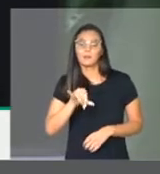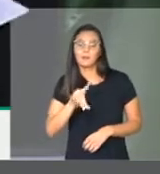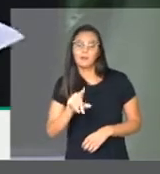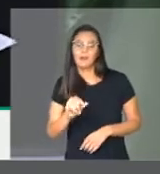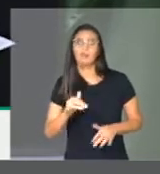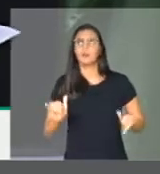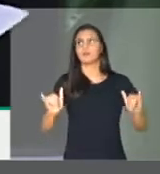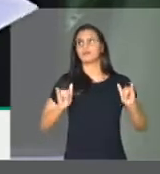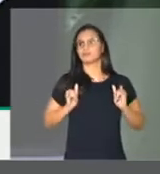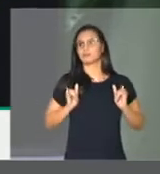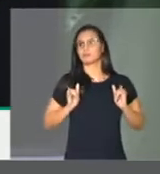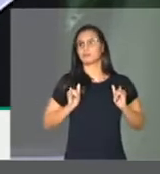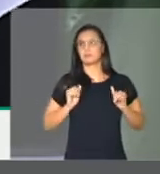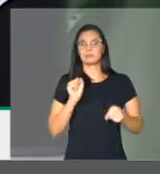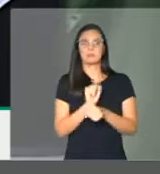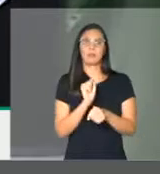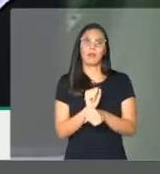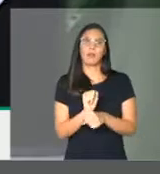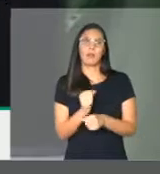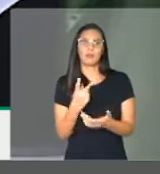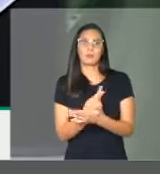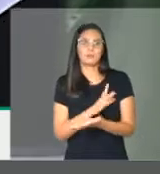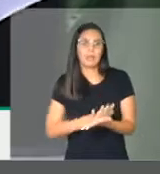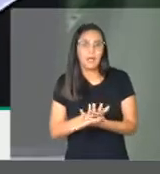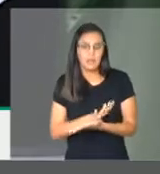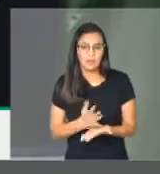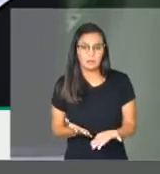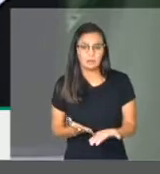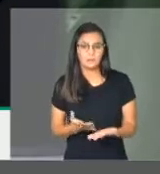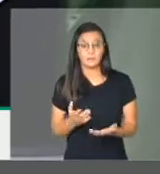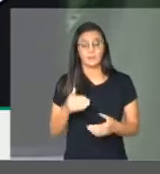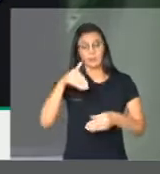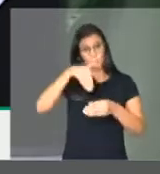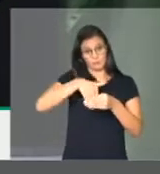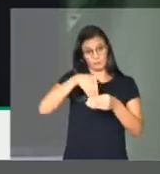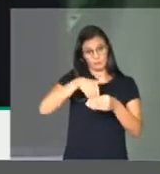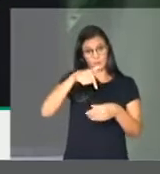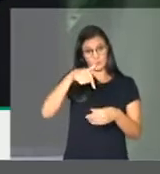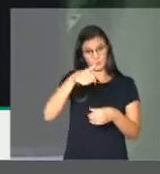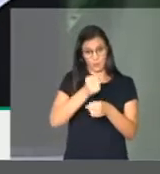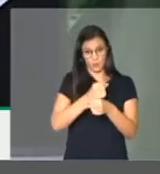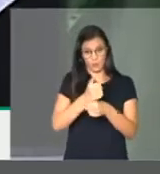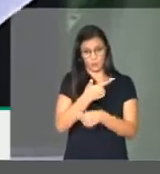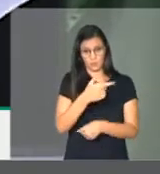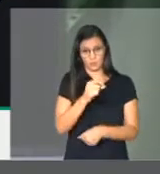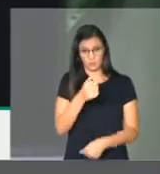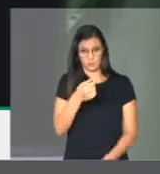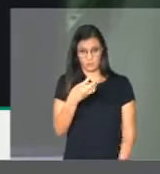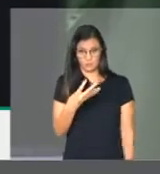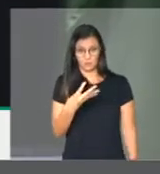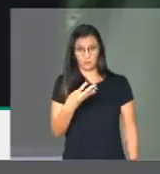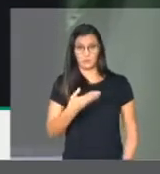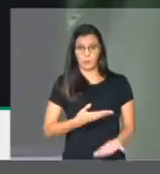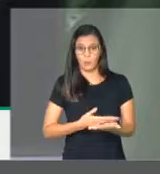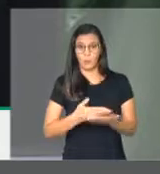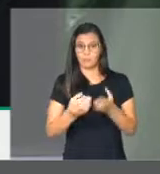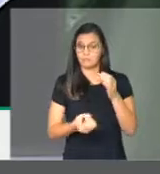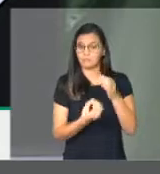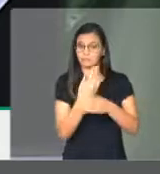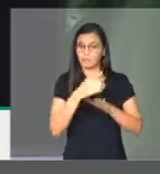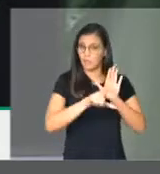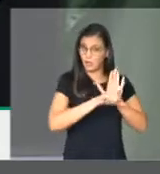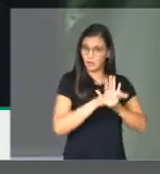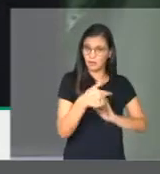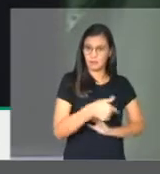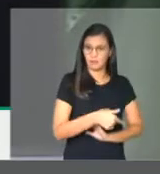imaginam conquistar quando se elegem. As eleições de 2014, que deram origem a essa legislatura, que se